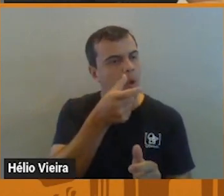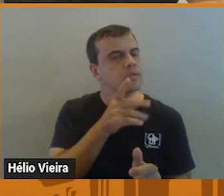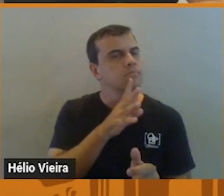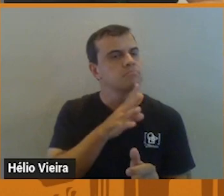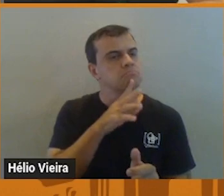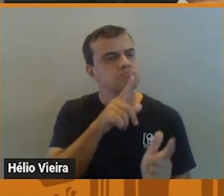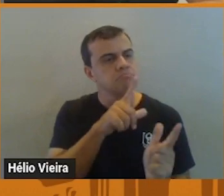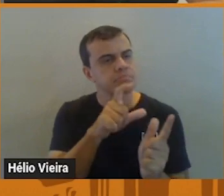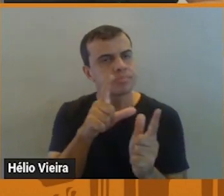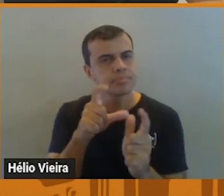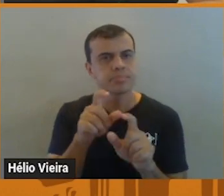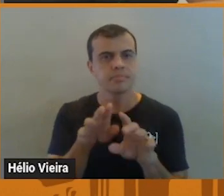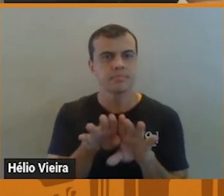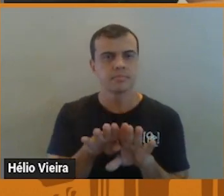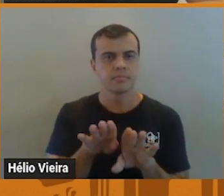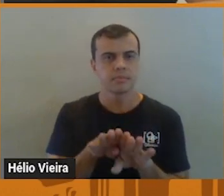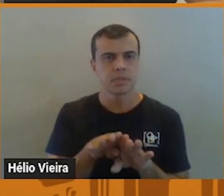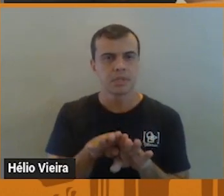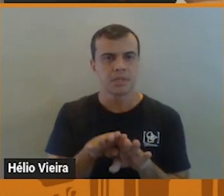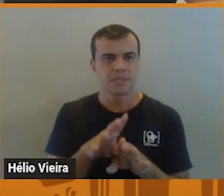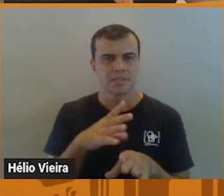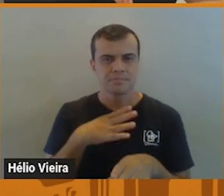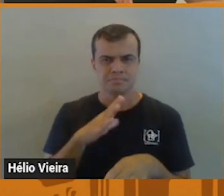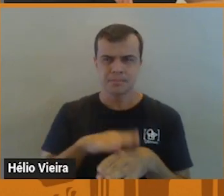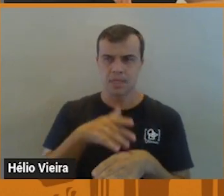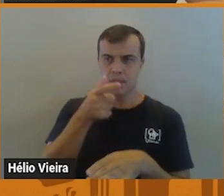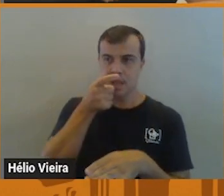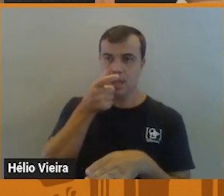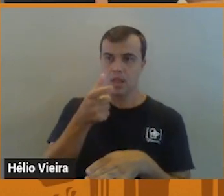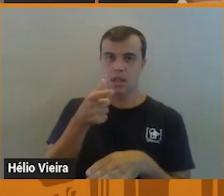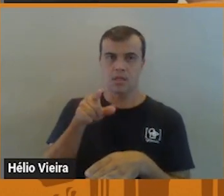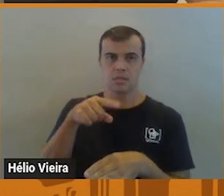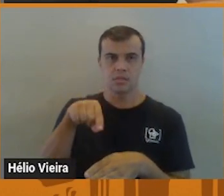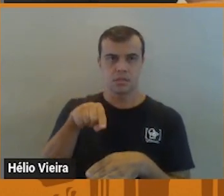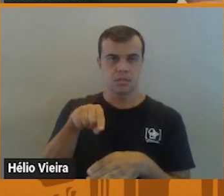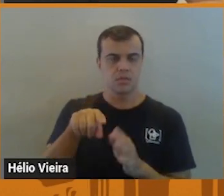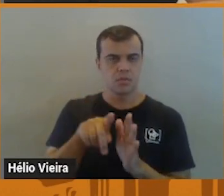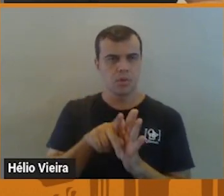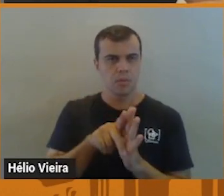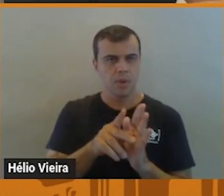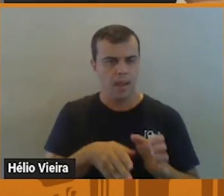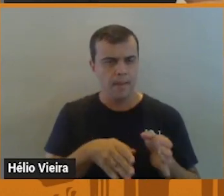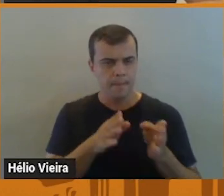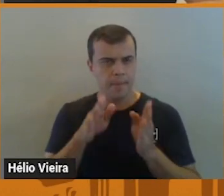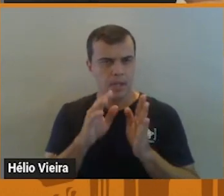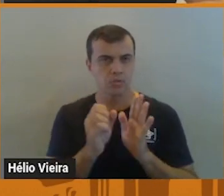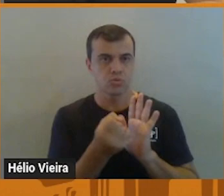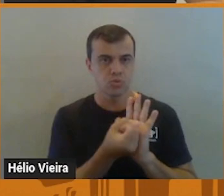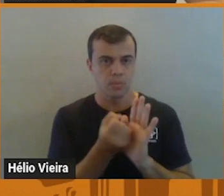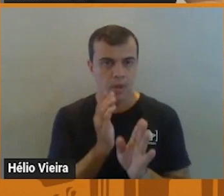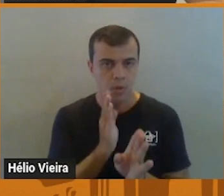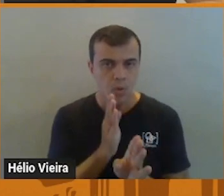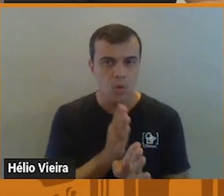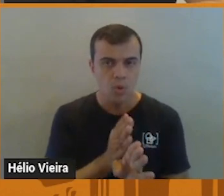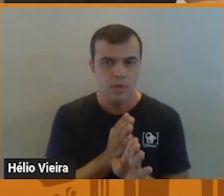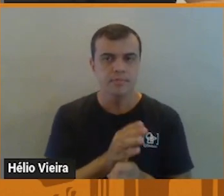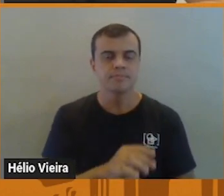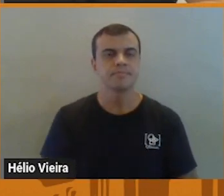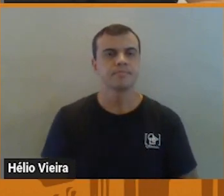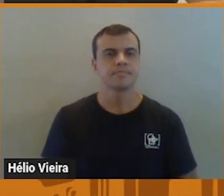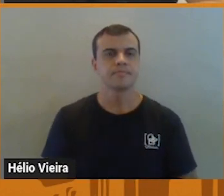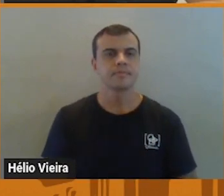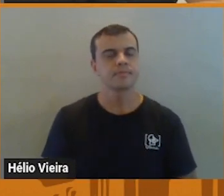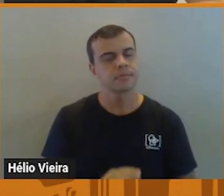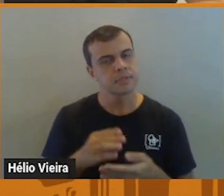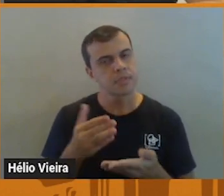fotografar aquilo que mais chamou atenção nesses tombados que eles encontraram nesse passeio. E